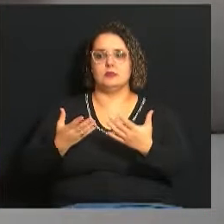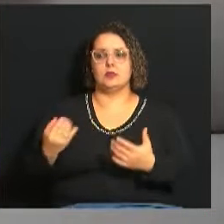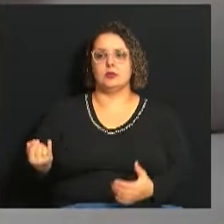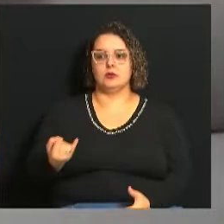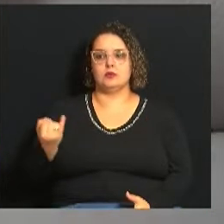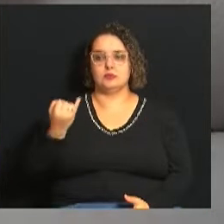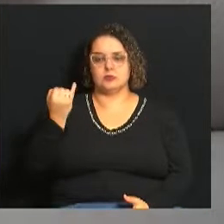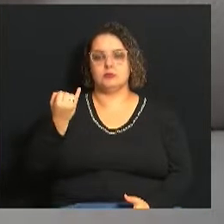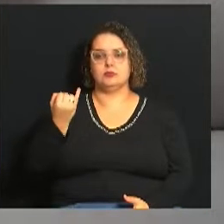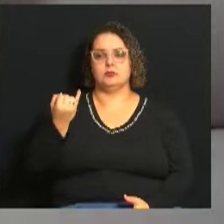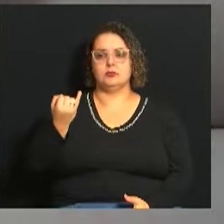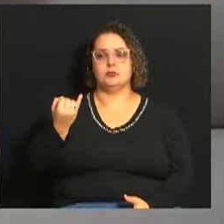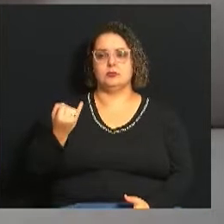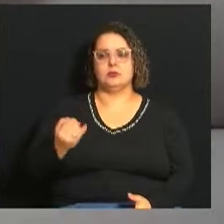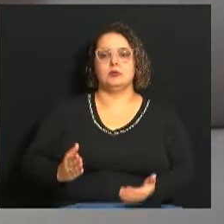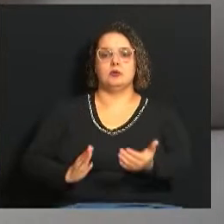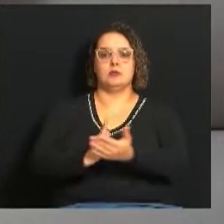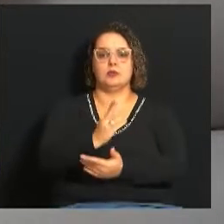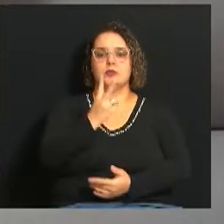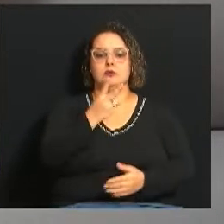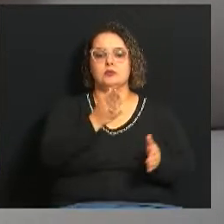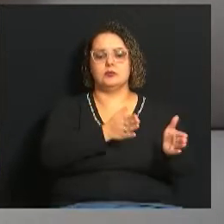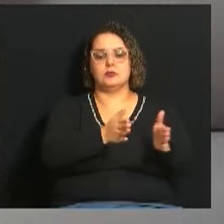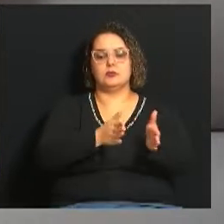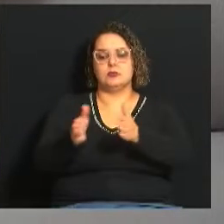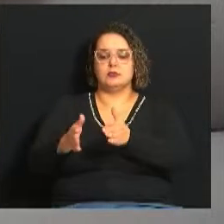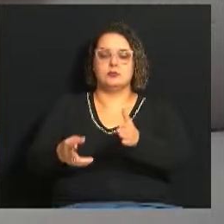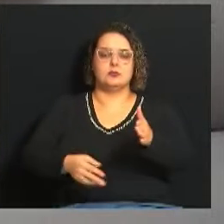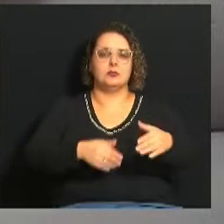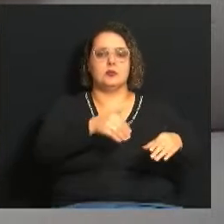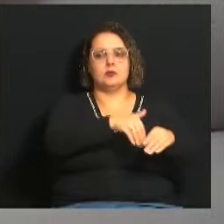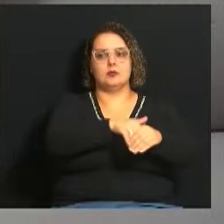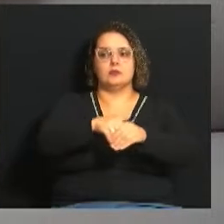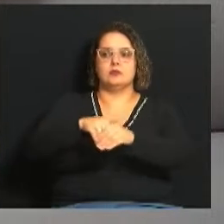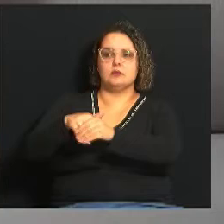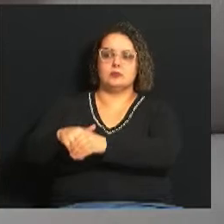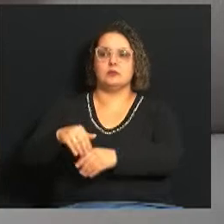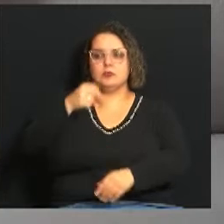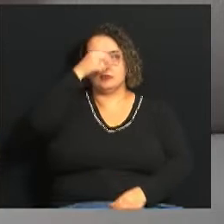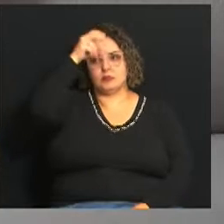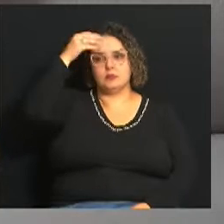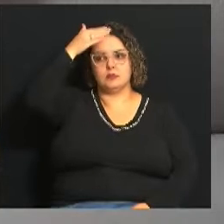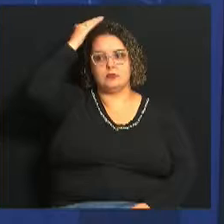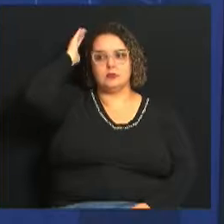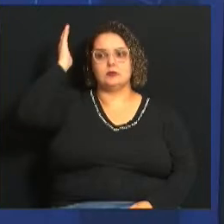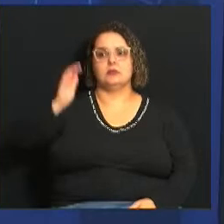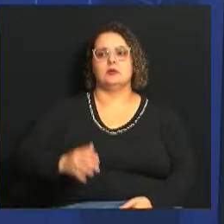seja aprovado em 2 votações no plenário e pelo prefeito Dário Saad.